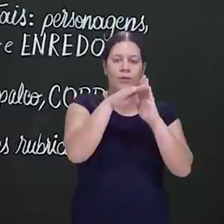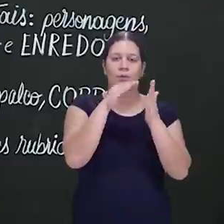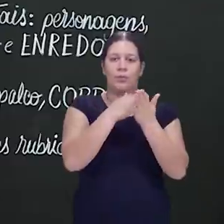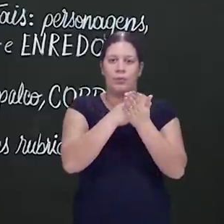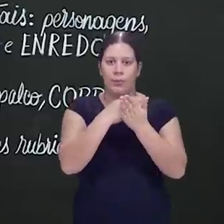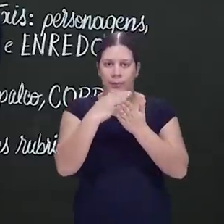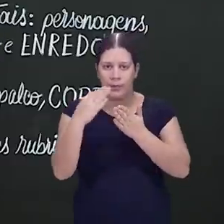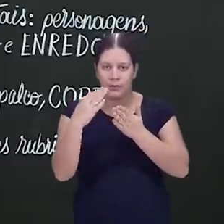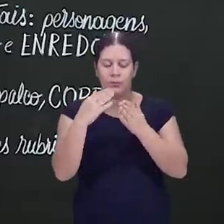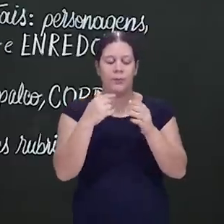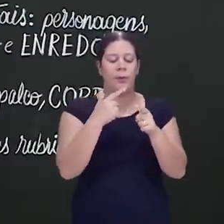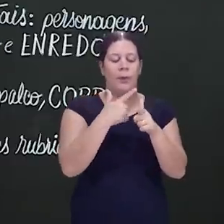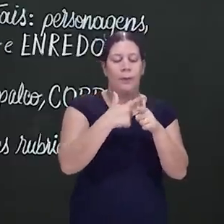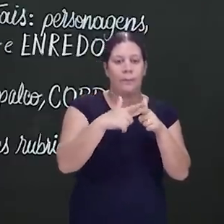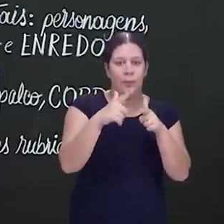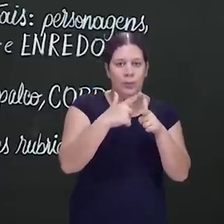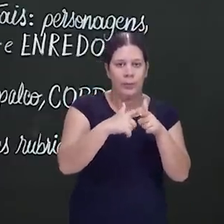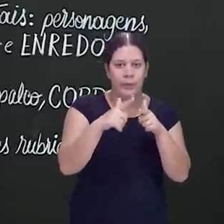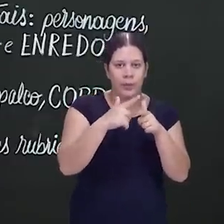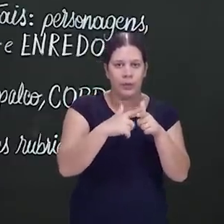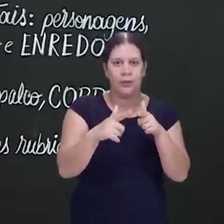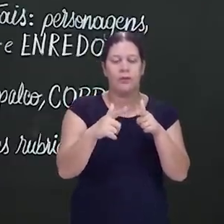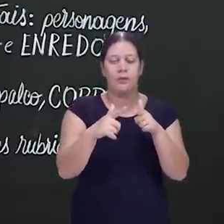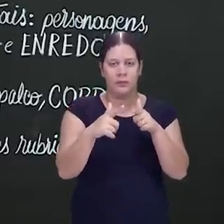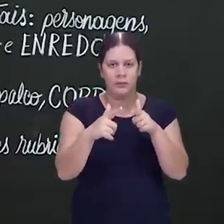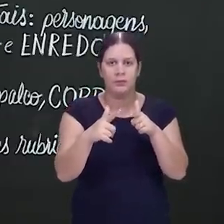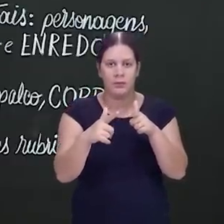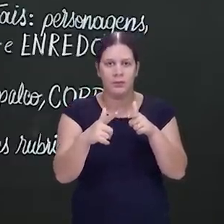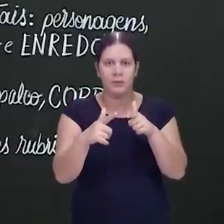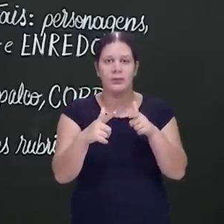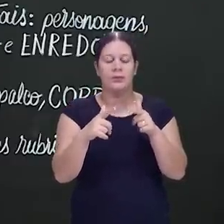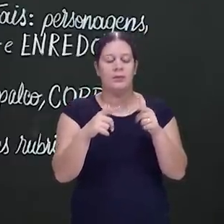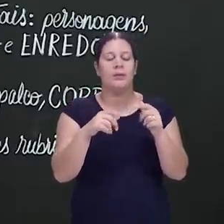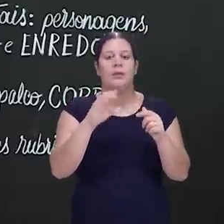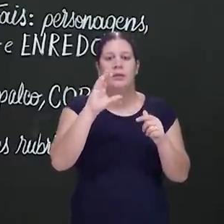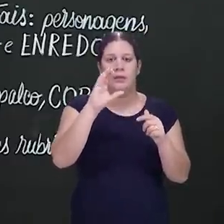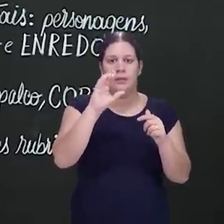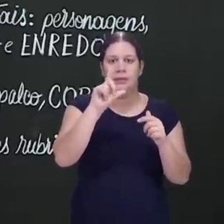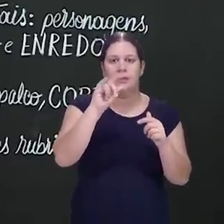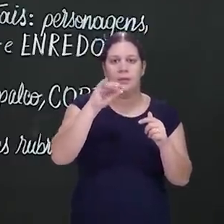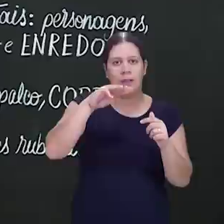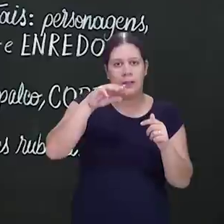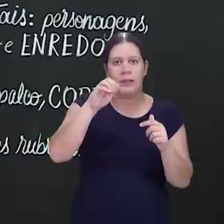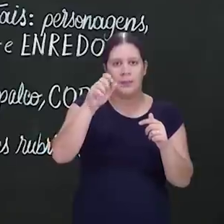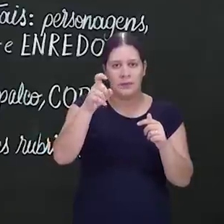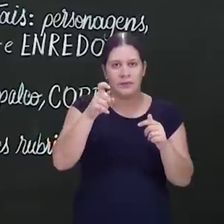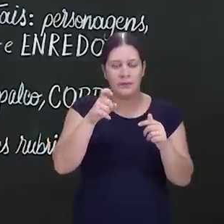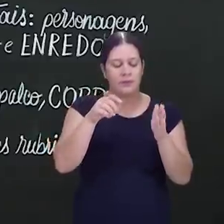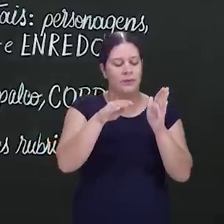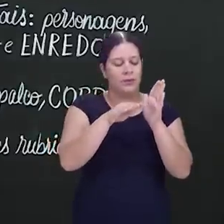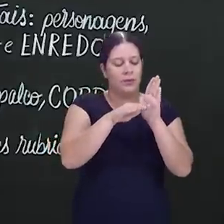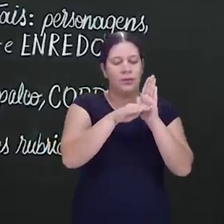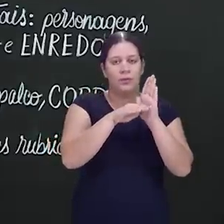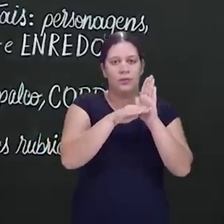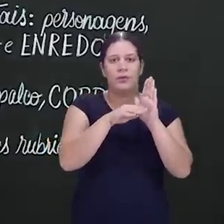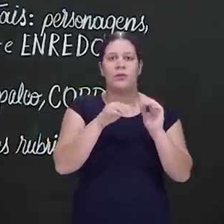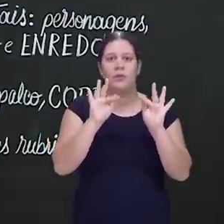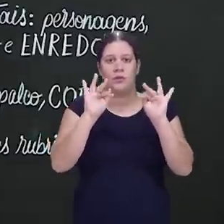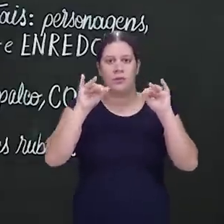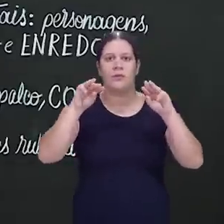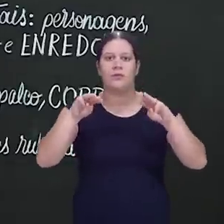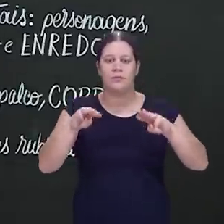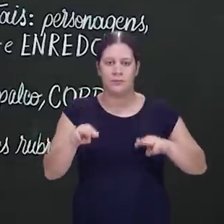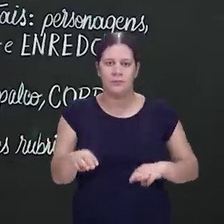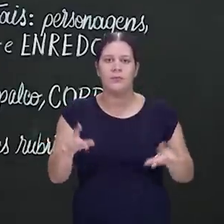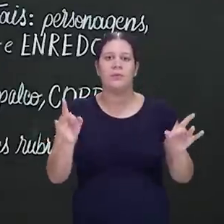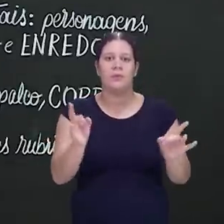inicial, conflito que instala o problema, algumas cenas que vão representar o clímax, o momento de maior tensão, e o desfecho. Tudo